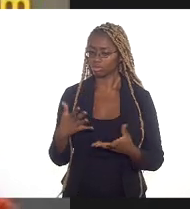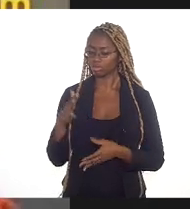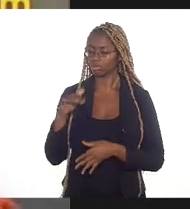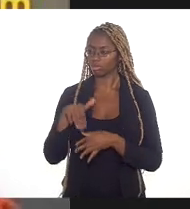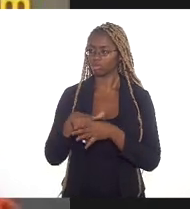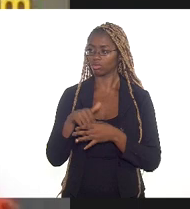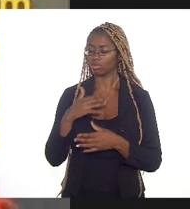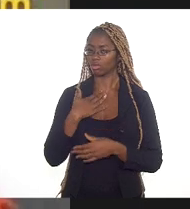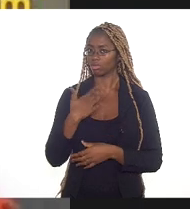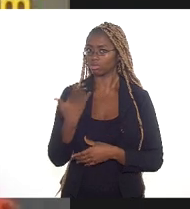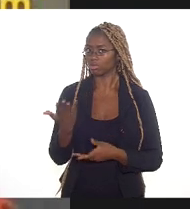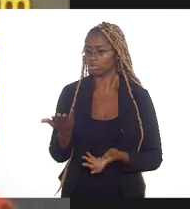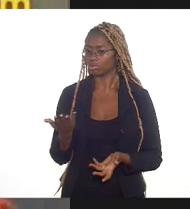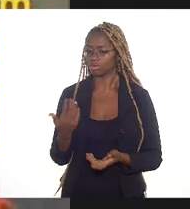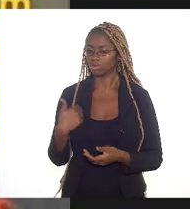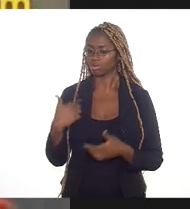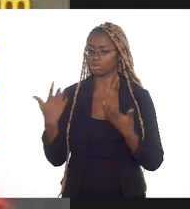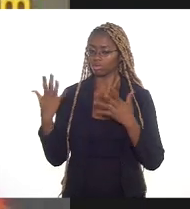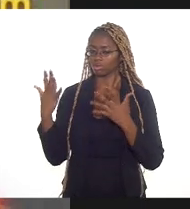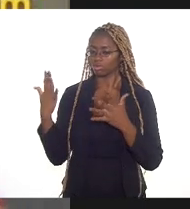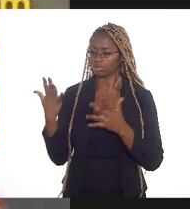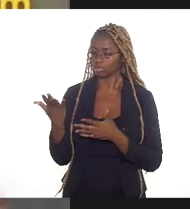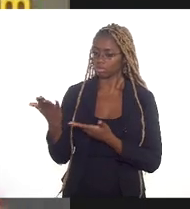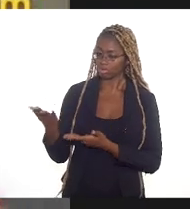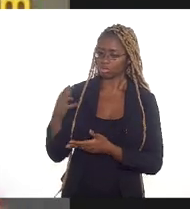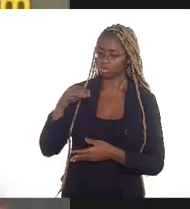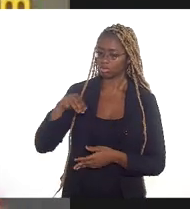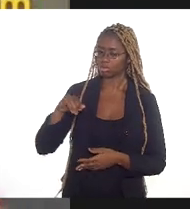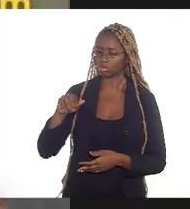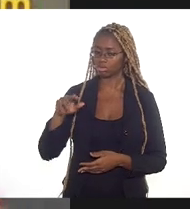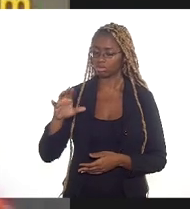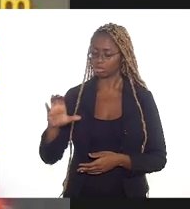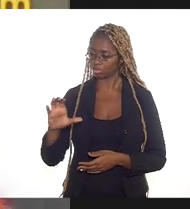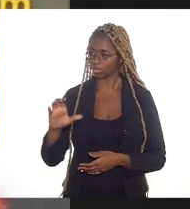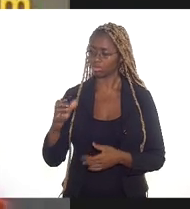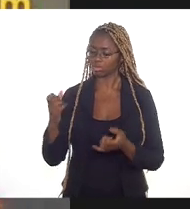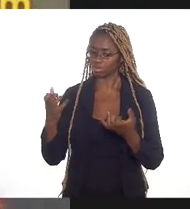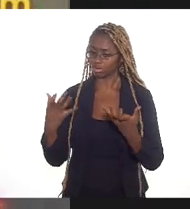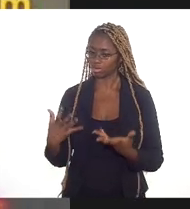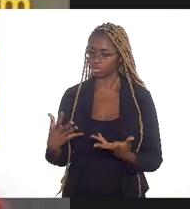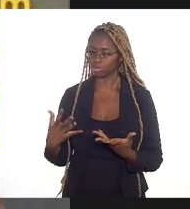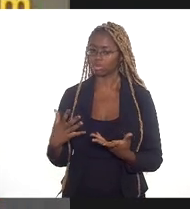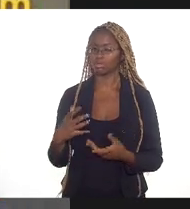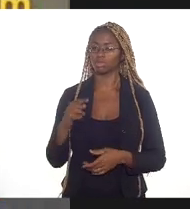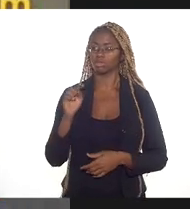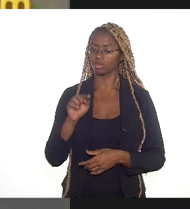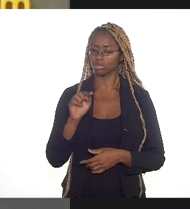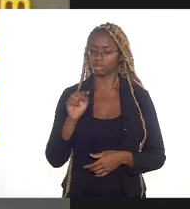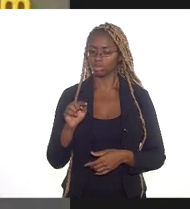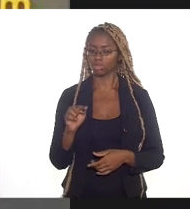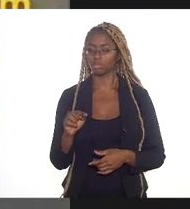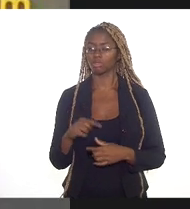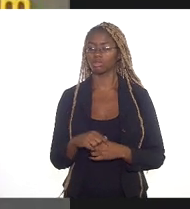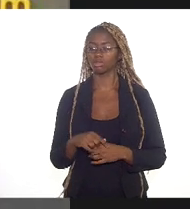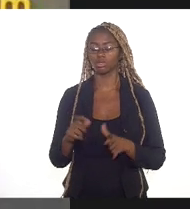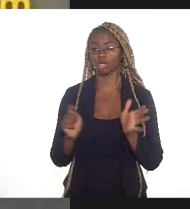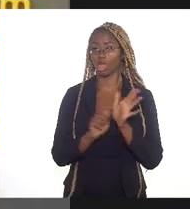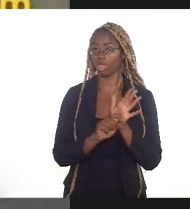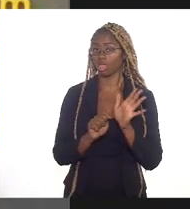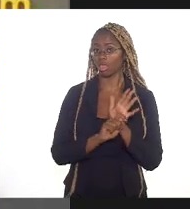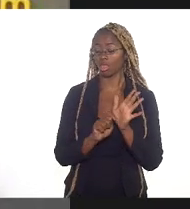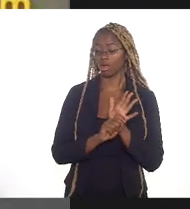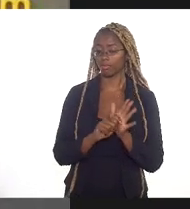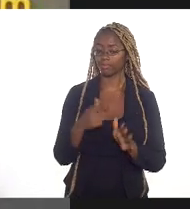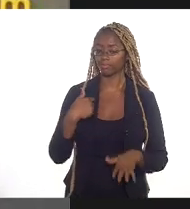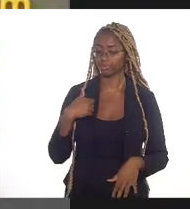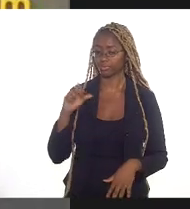voto. Eu estou parabenizando o deputado Carlos Mink, explicando, né, a questão da cannabis, e o meu